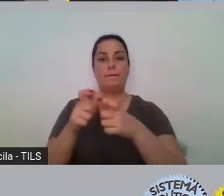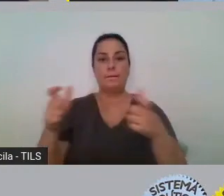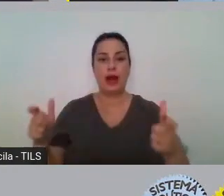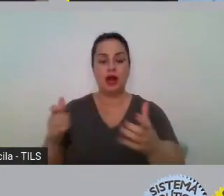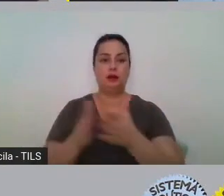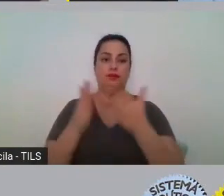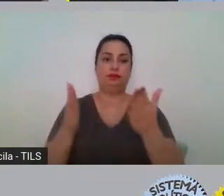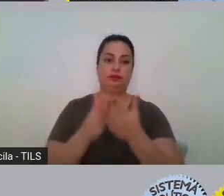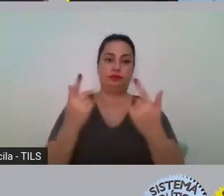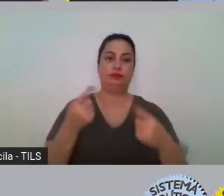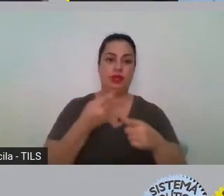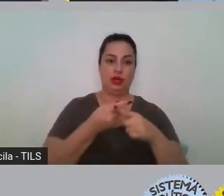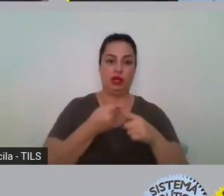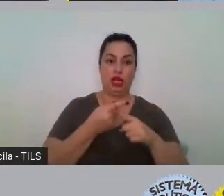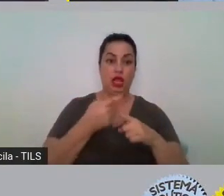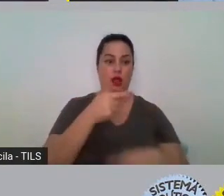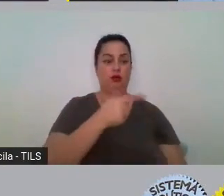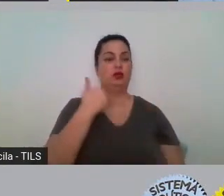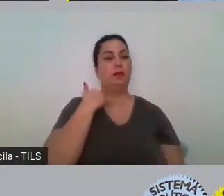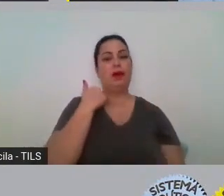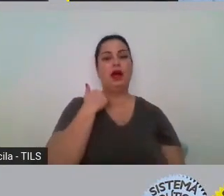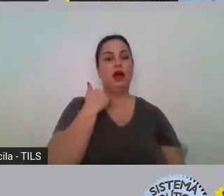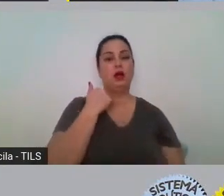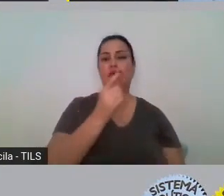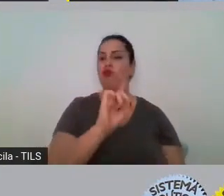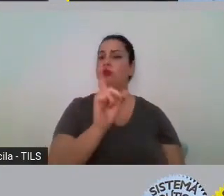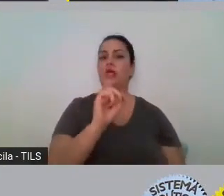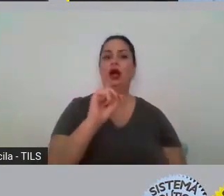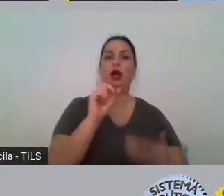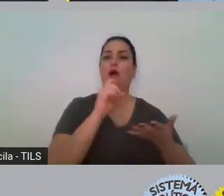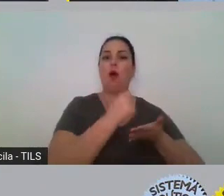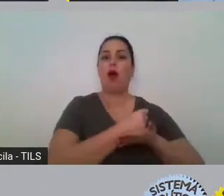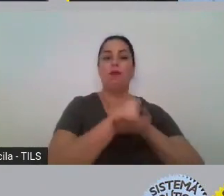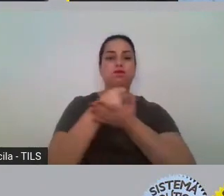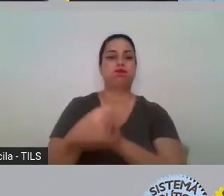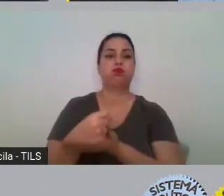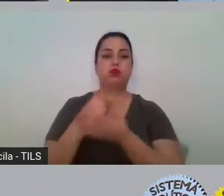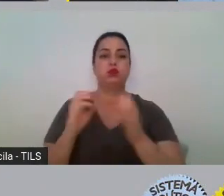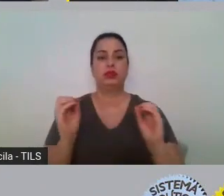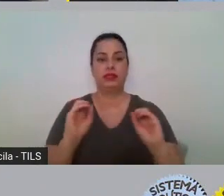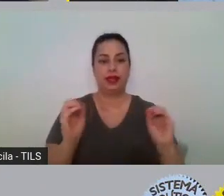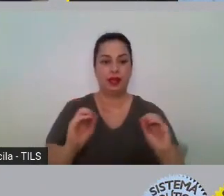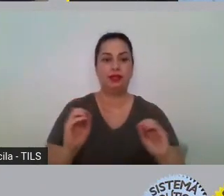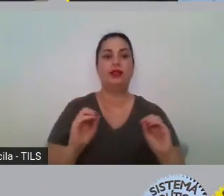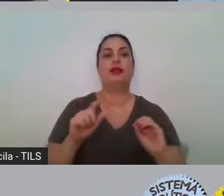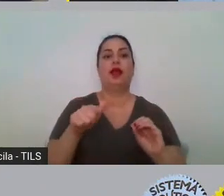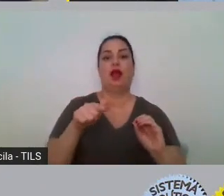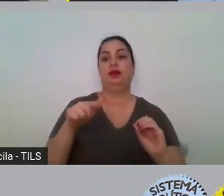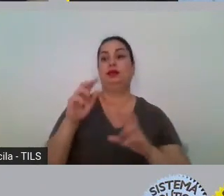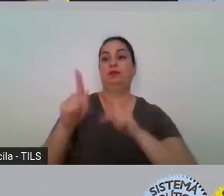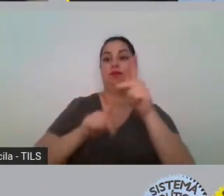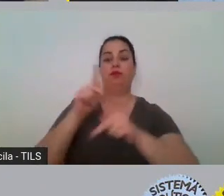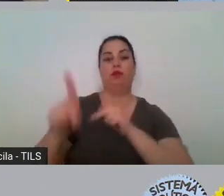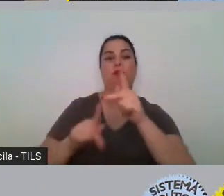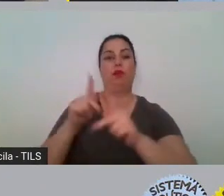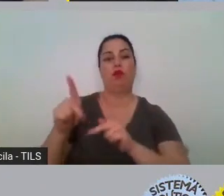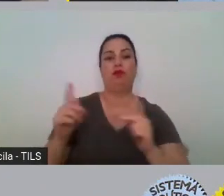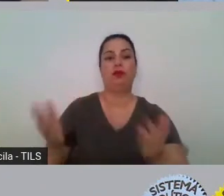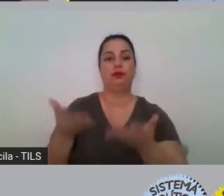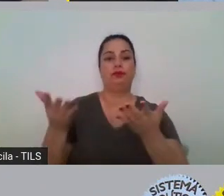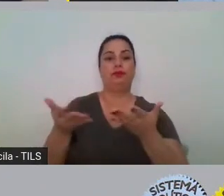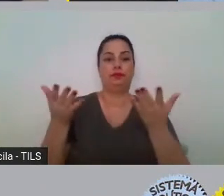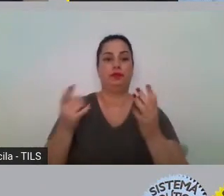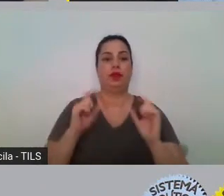agricultura familiar, esses bancos não financiaram a habitação popular, esses bancos não permitiram a